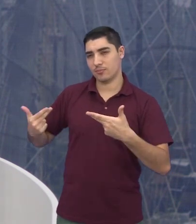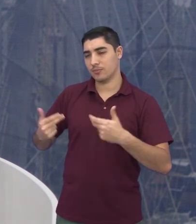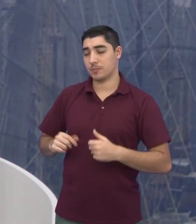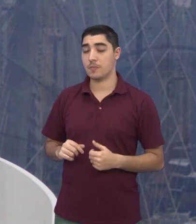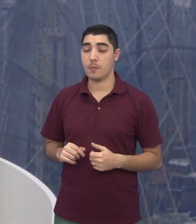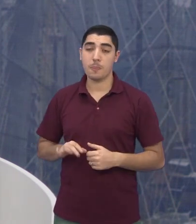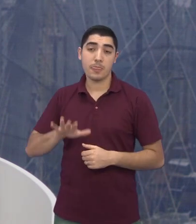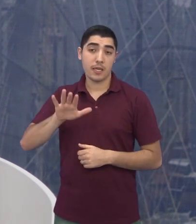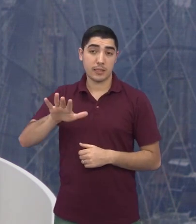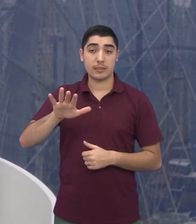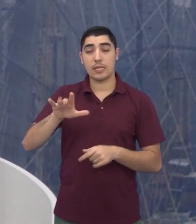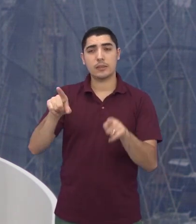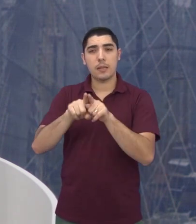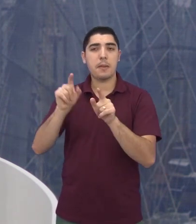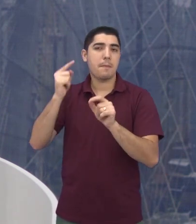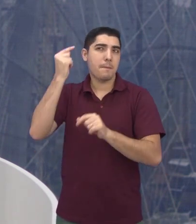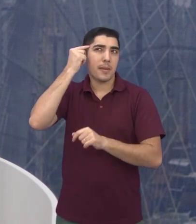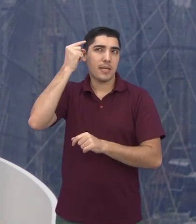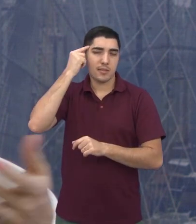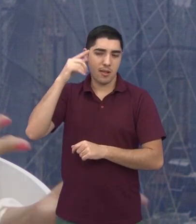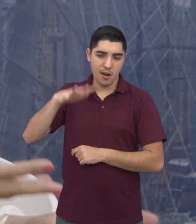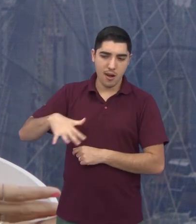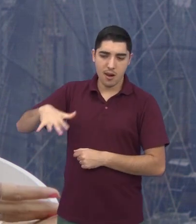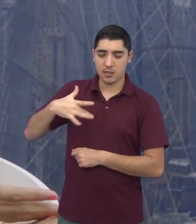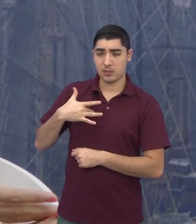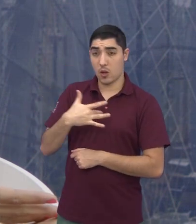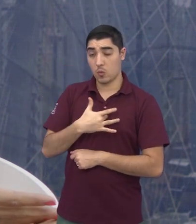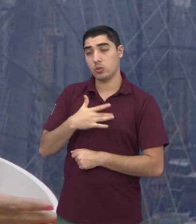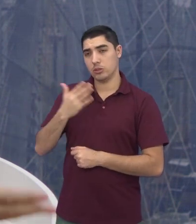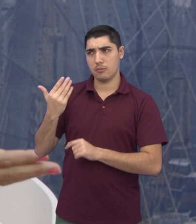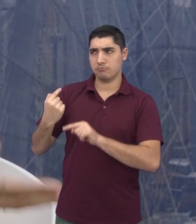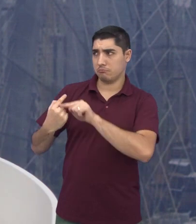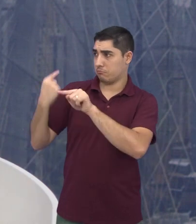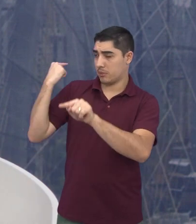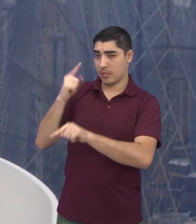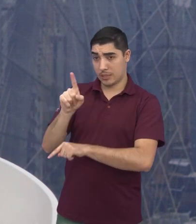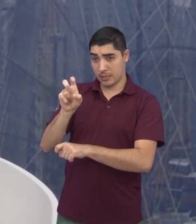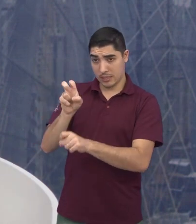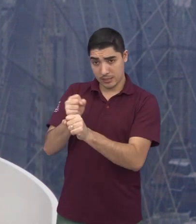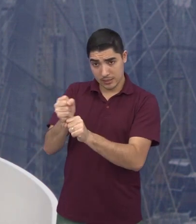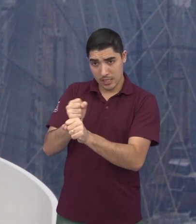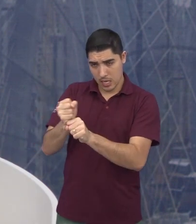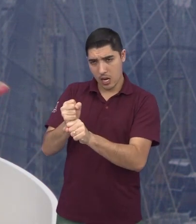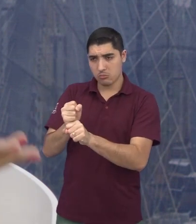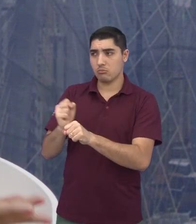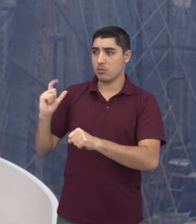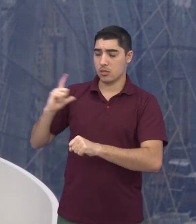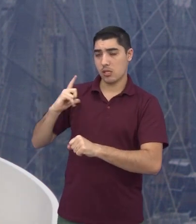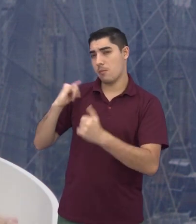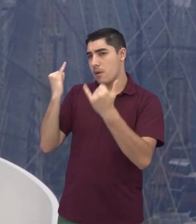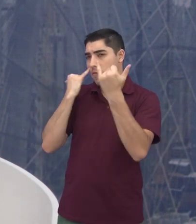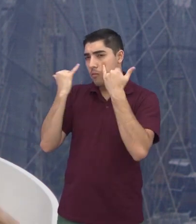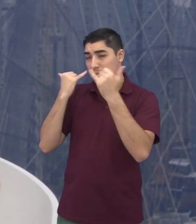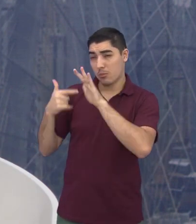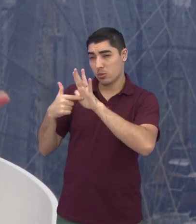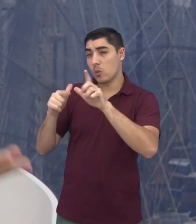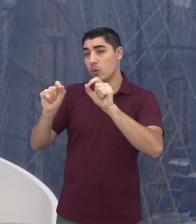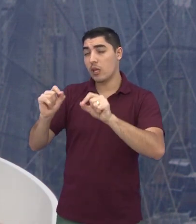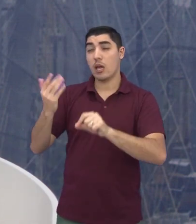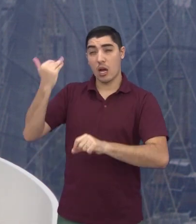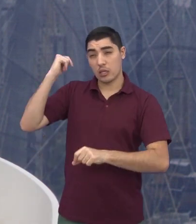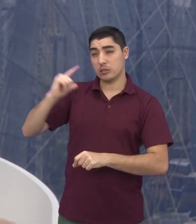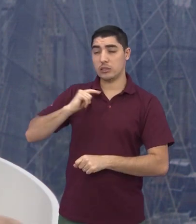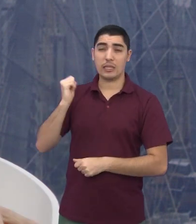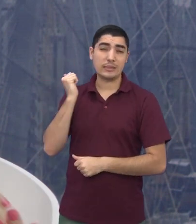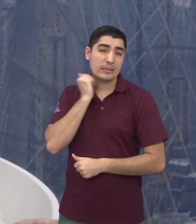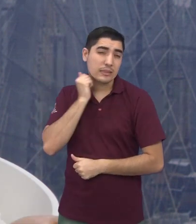gente pode pensar também a situação de saúde. Há 15 anos atrás, nós tínhamos um indicador de estresse, de